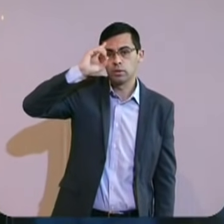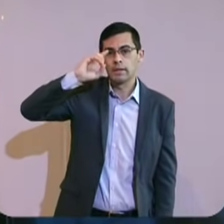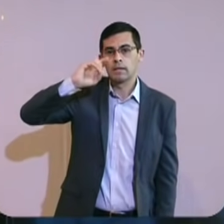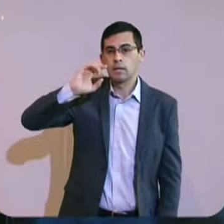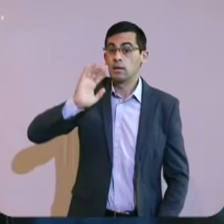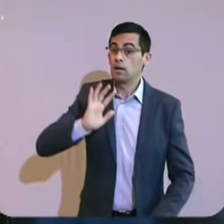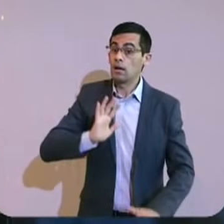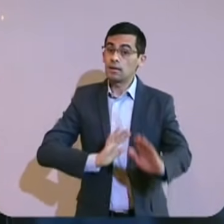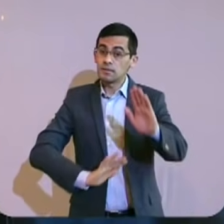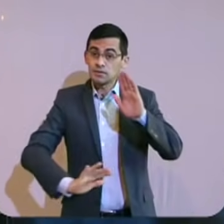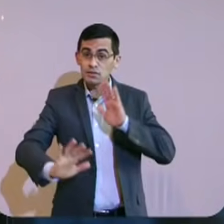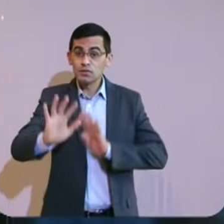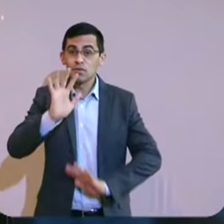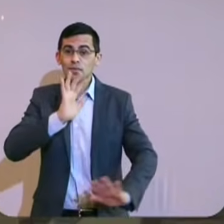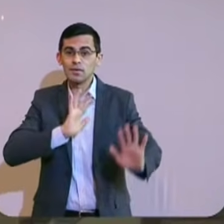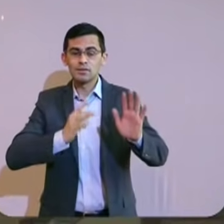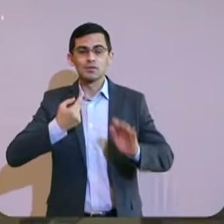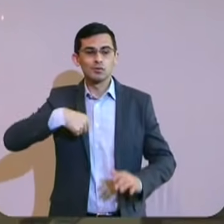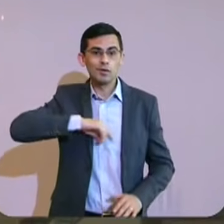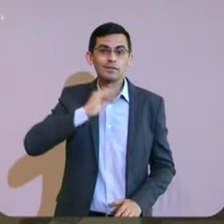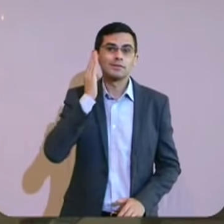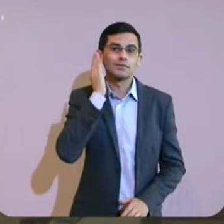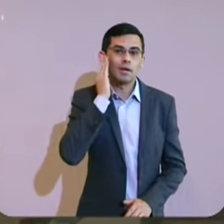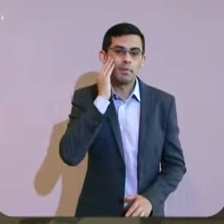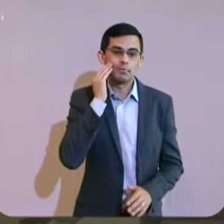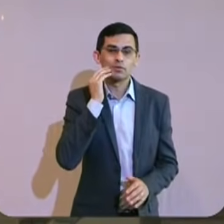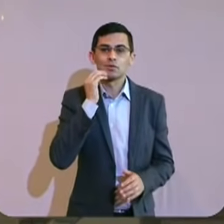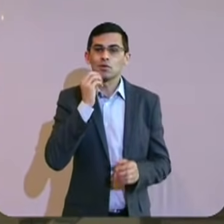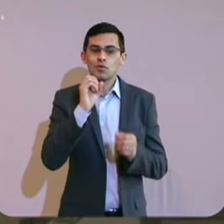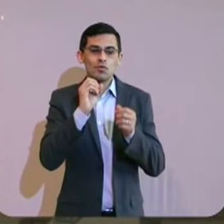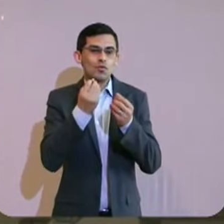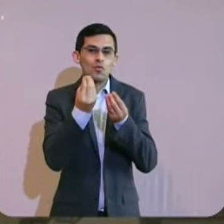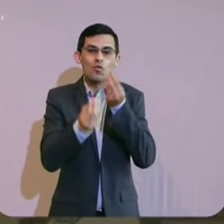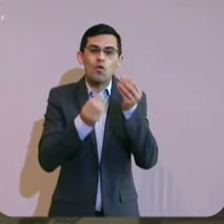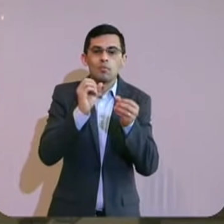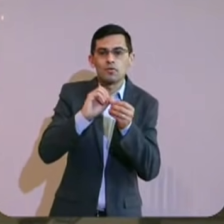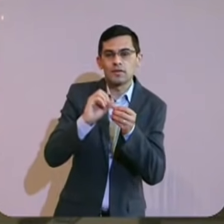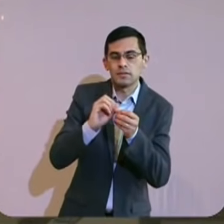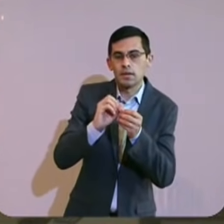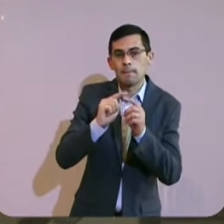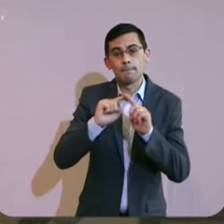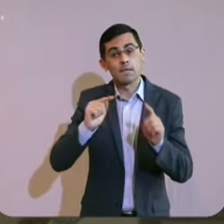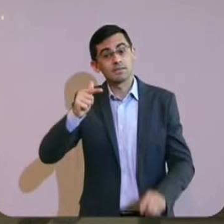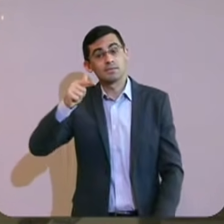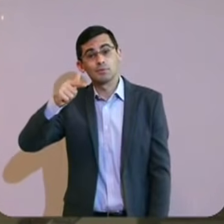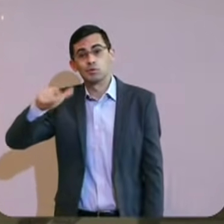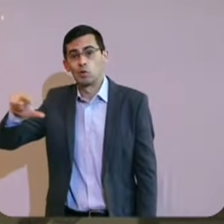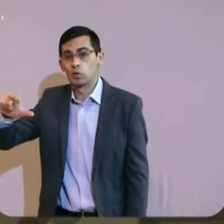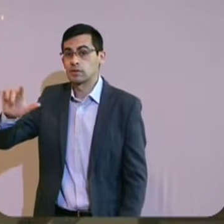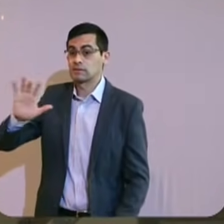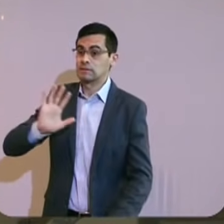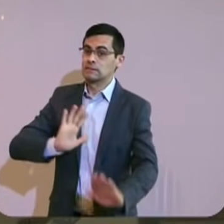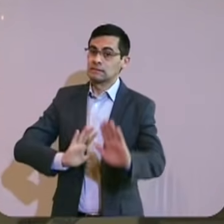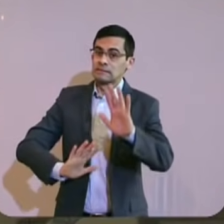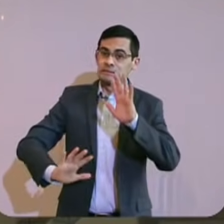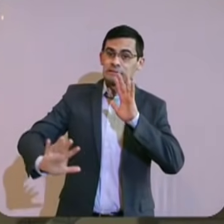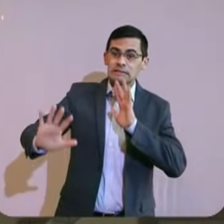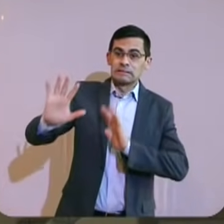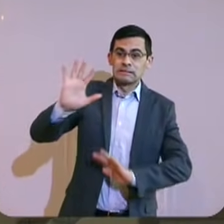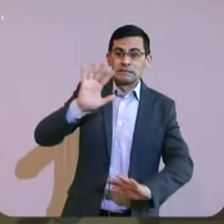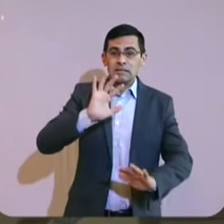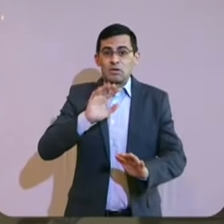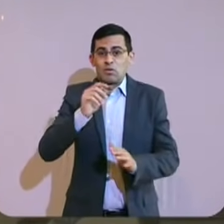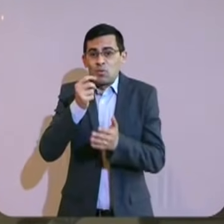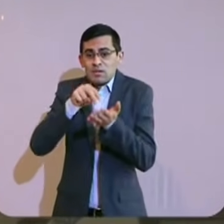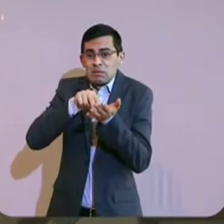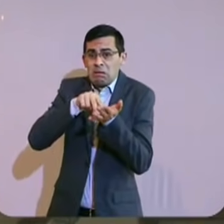Em algumas coisas a gente sabe lidar tão bem, mas em outras talvez a gente seja vacilante,